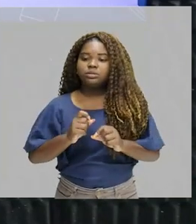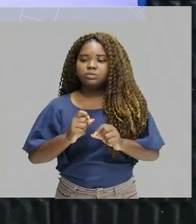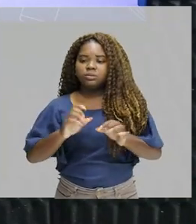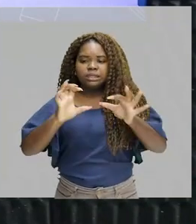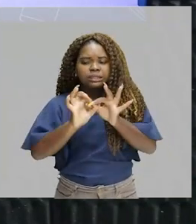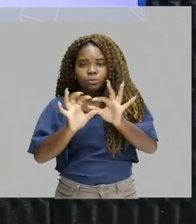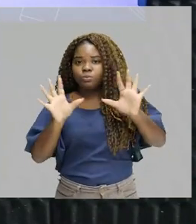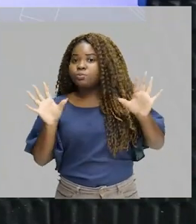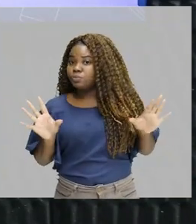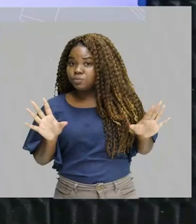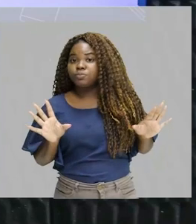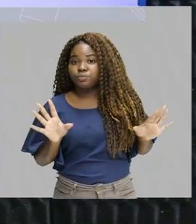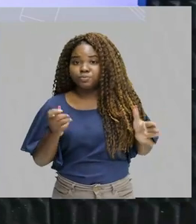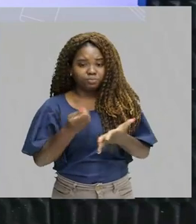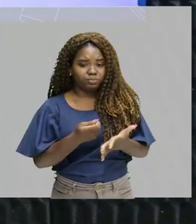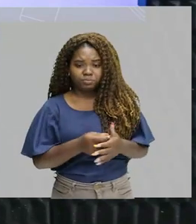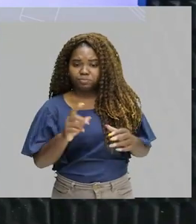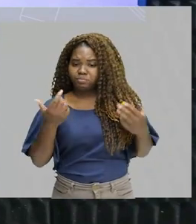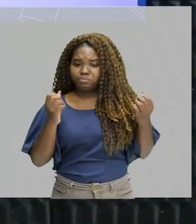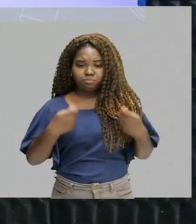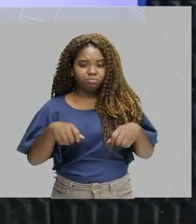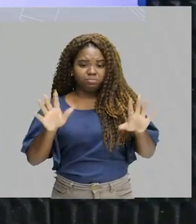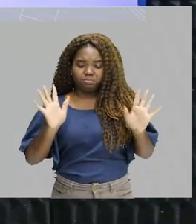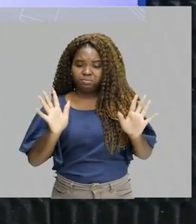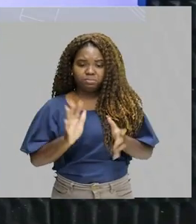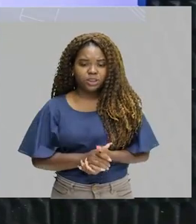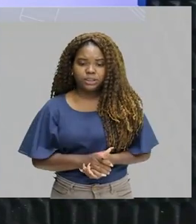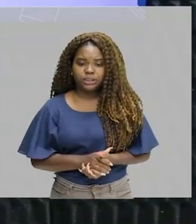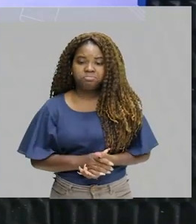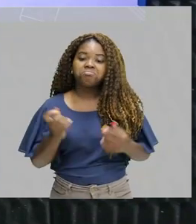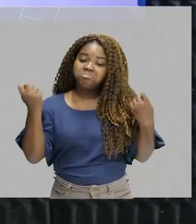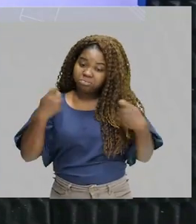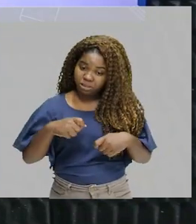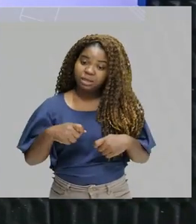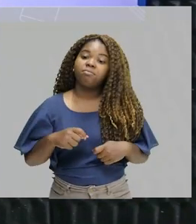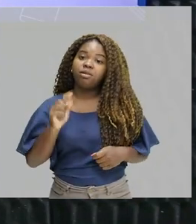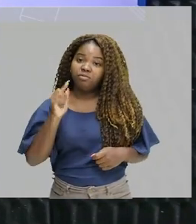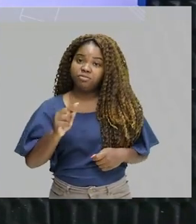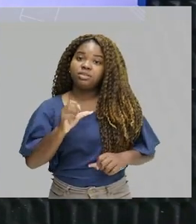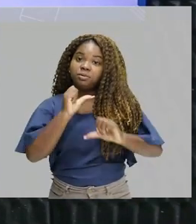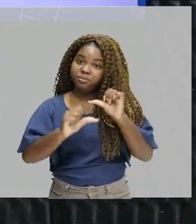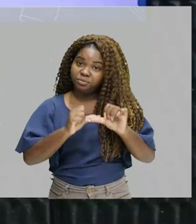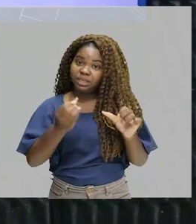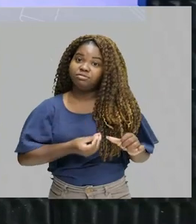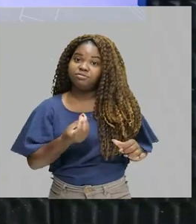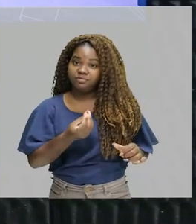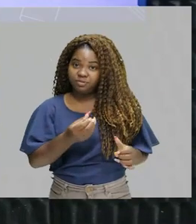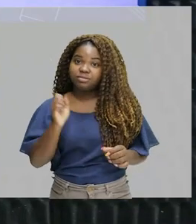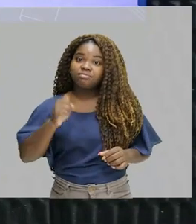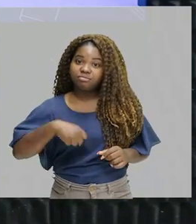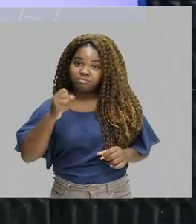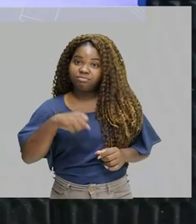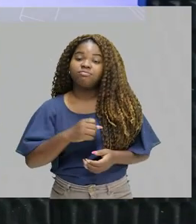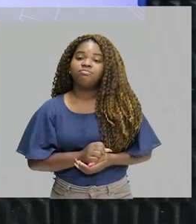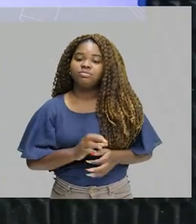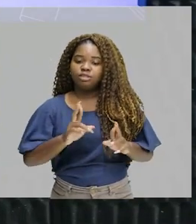essa não rigidez da sociedade da estrutura é possível que você transite se mova entre as